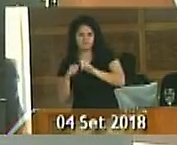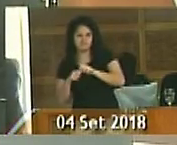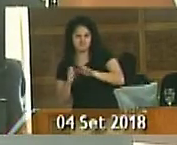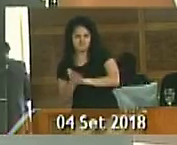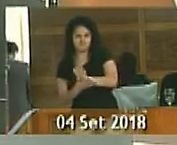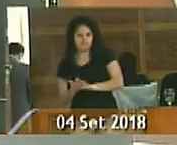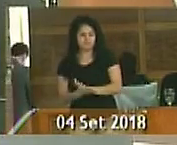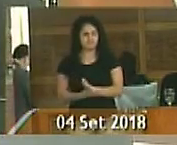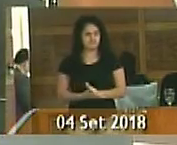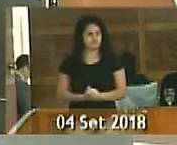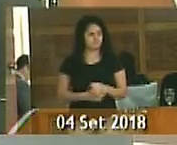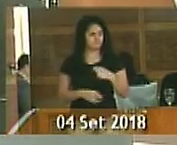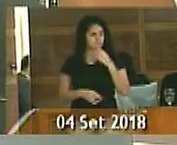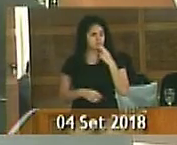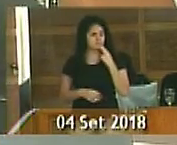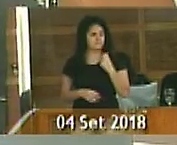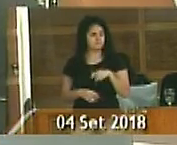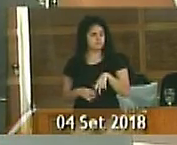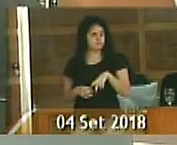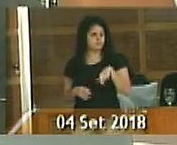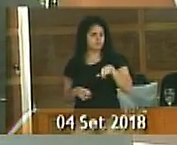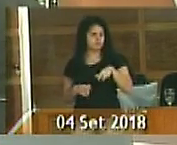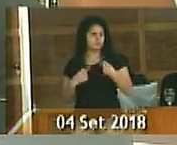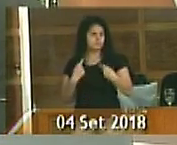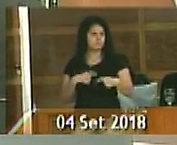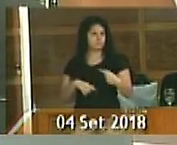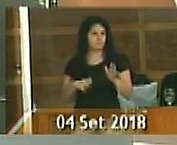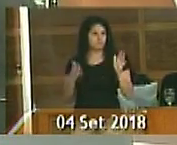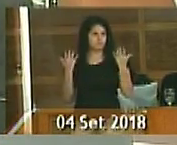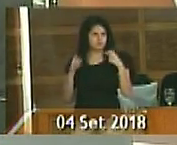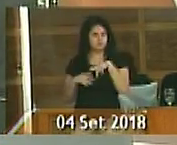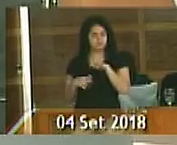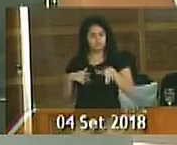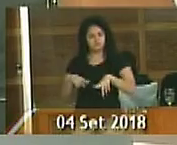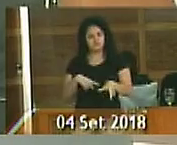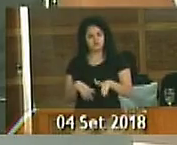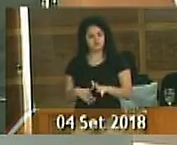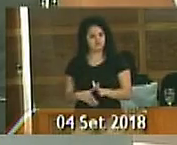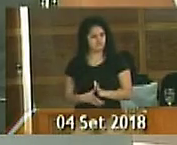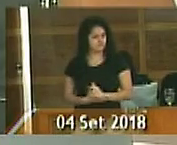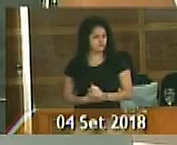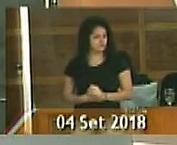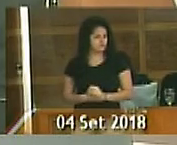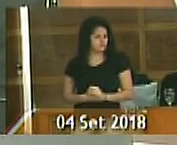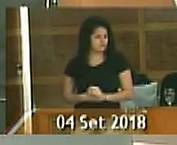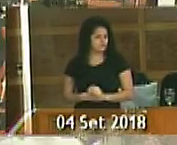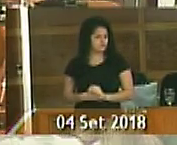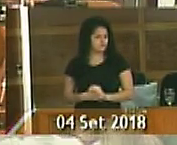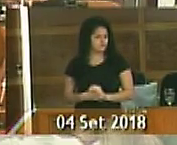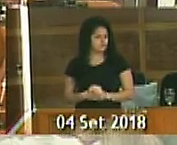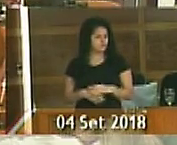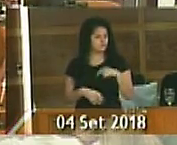parte do processo negativo político. Parabéns pelo seu trabalho. Obrigado, vereador.